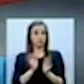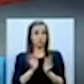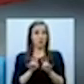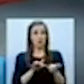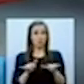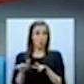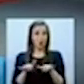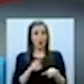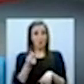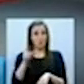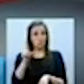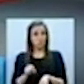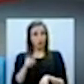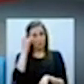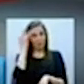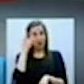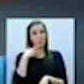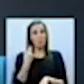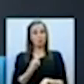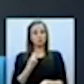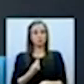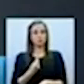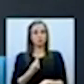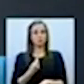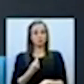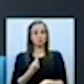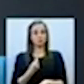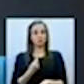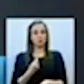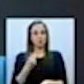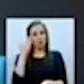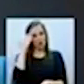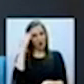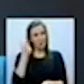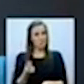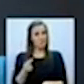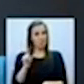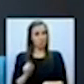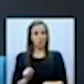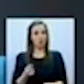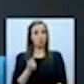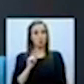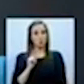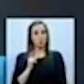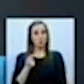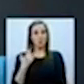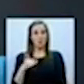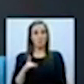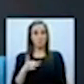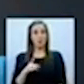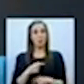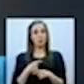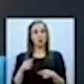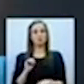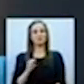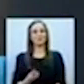mais inteligível para os estudantes? Eu não acho que seja muito mais barato, porque é, porventura, muito mais caro. Porque, para além de